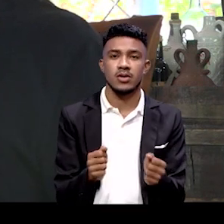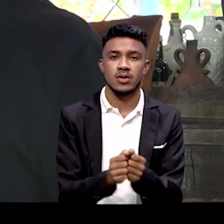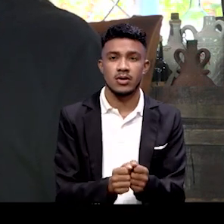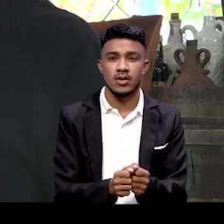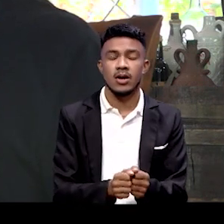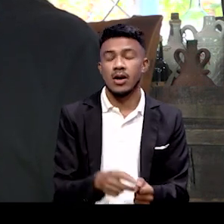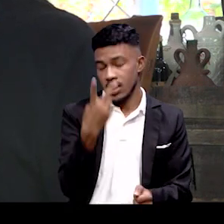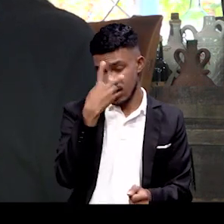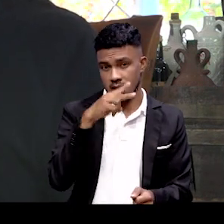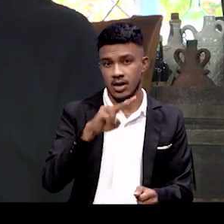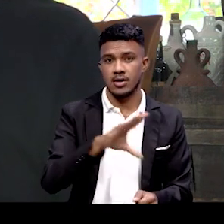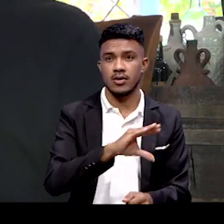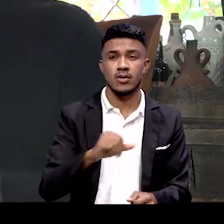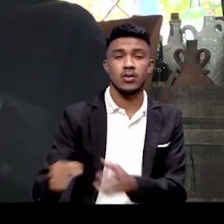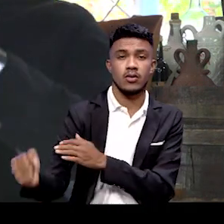Reorganiza a luta,